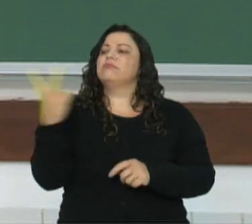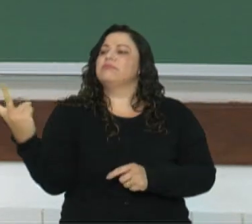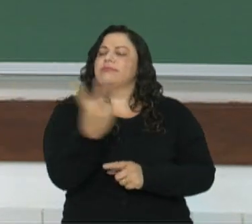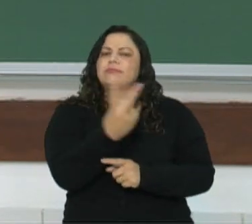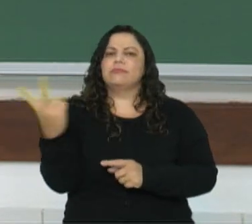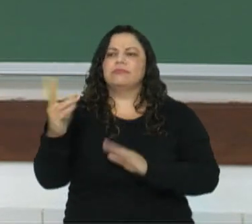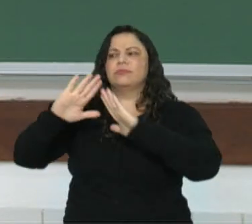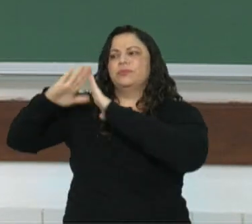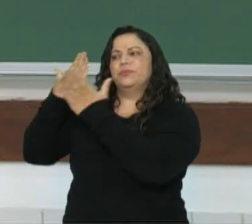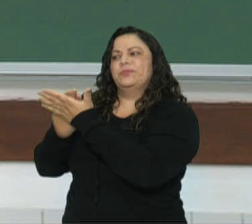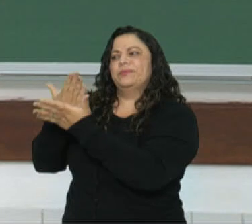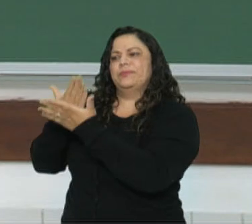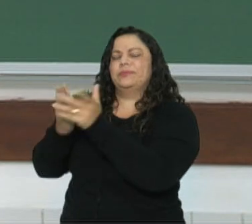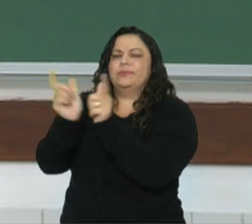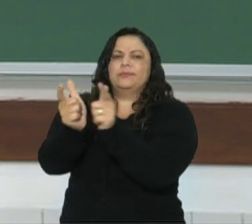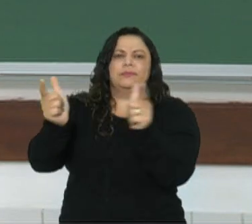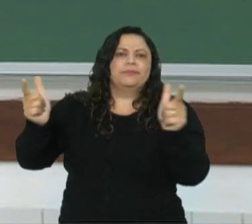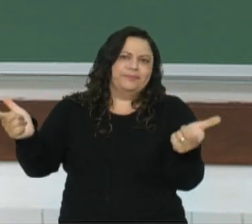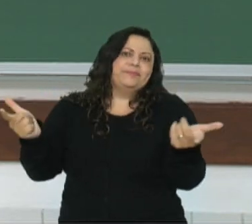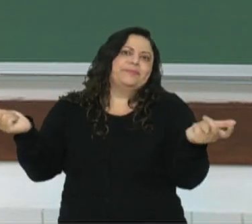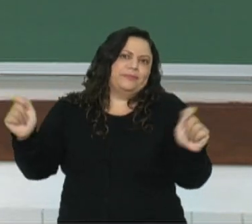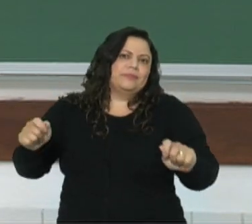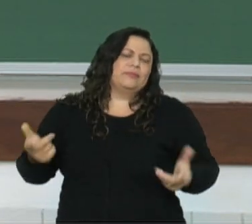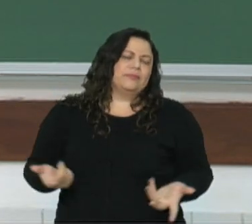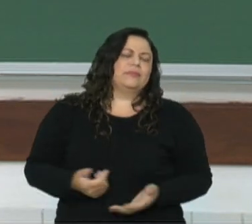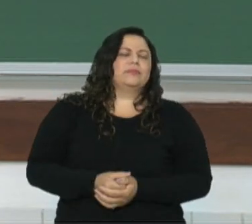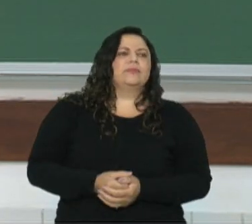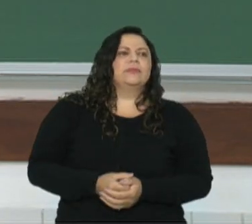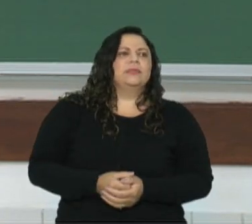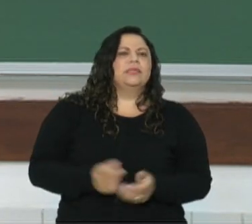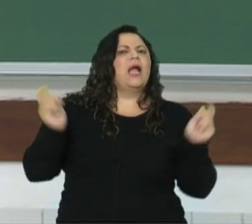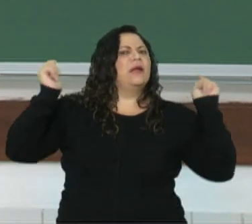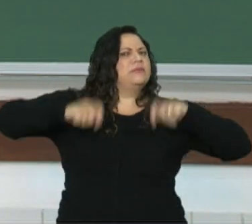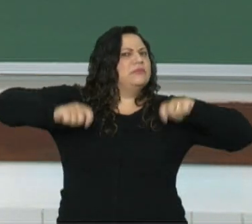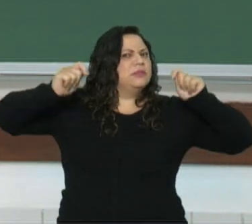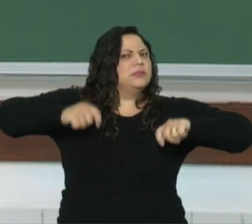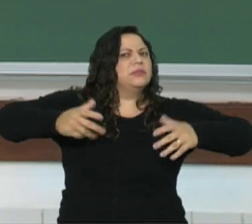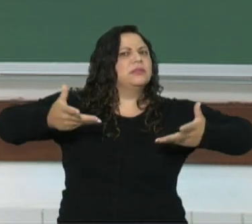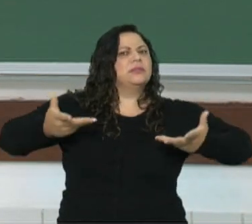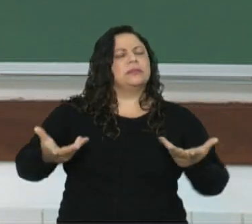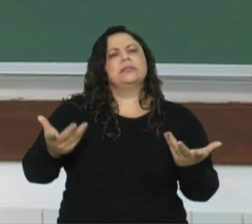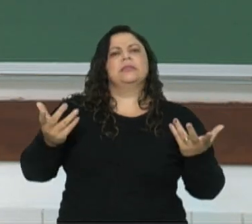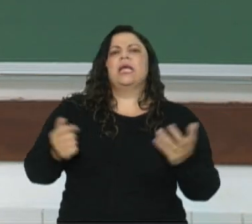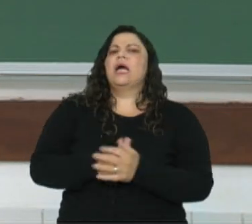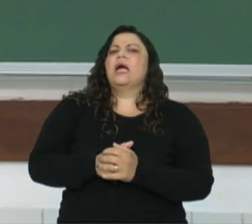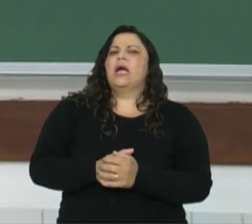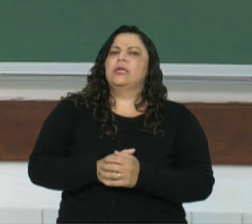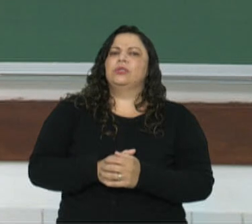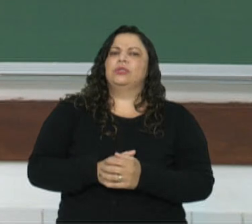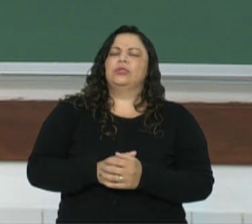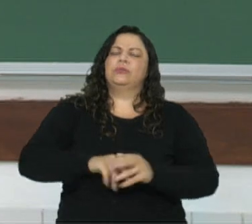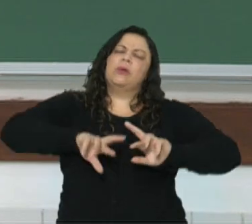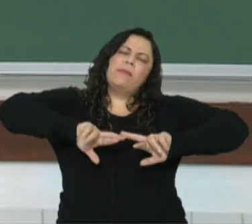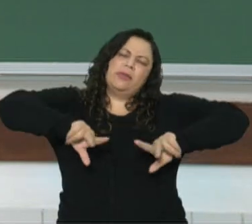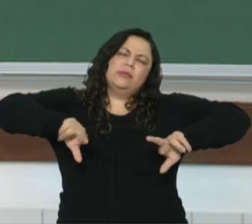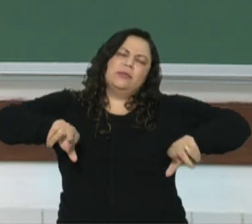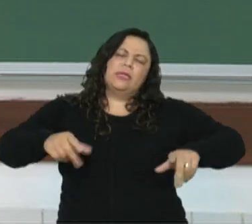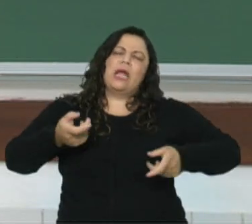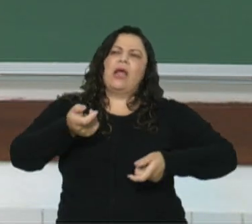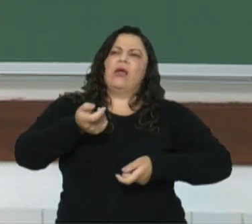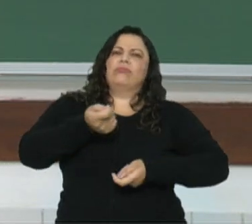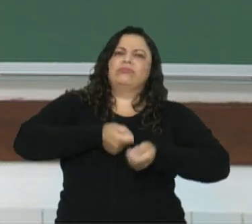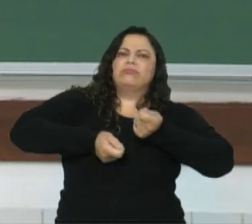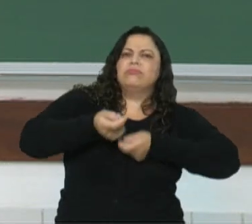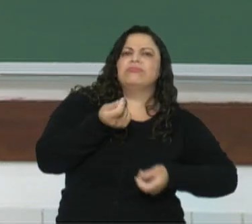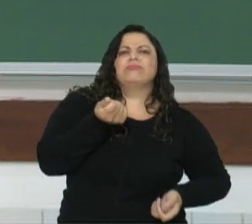escolas, eu amplio um pouco mais. Se eu tiver capacidade, recursos, material, daí precisa de dinheiro para